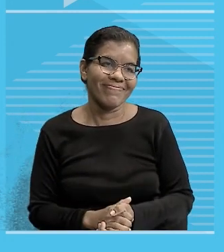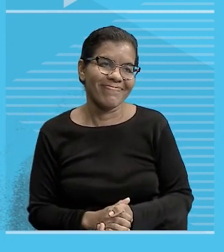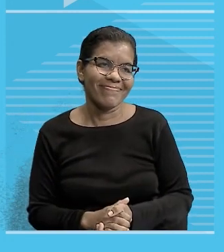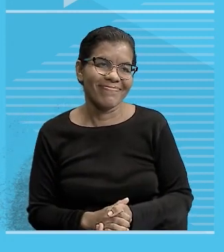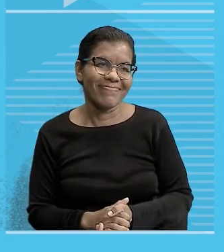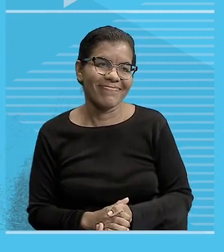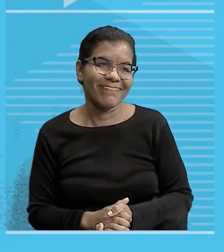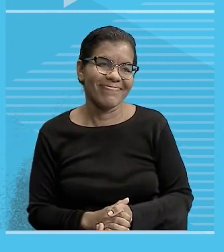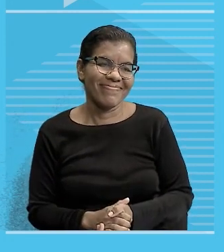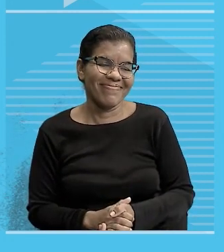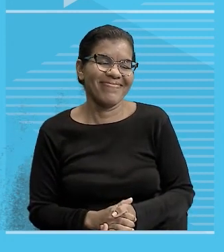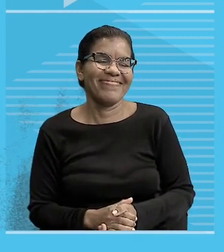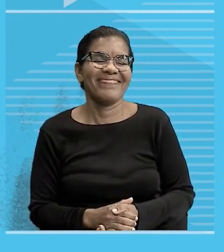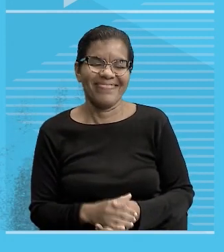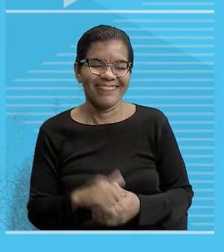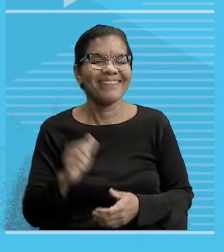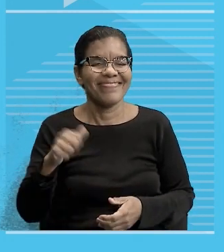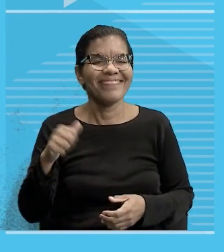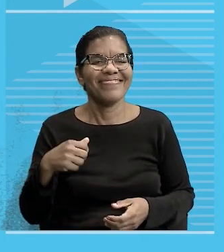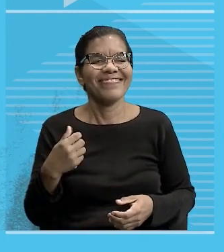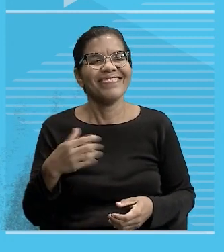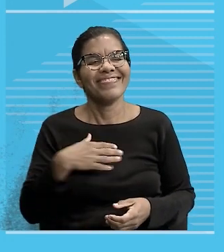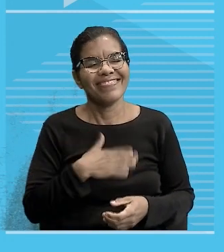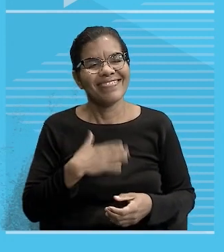gosta de chocolate Socorro